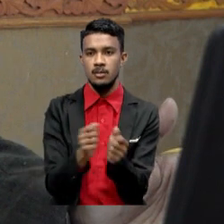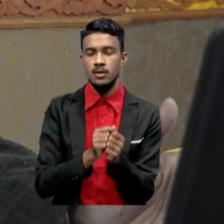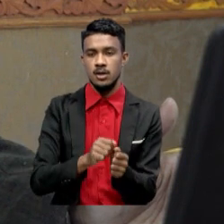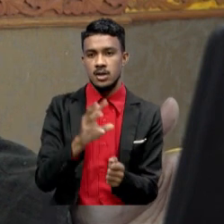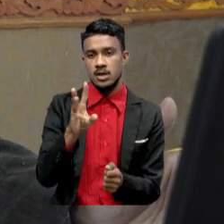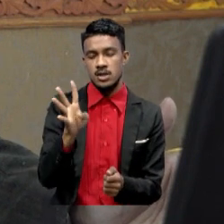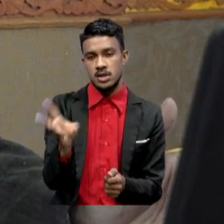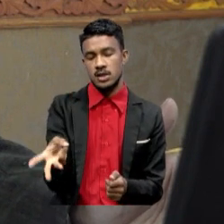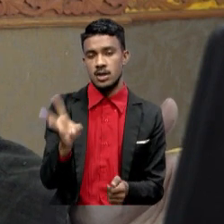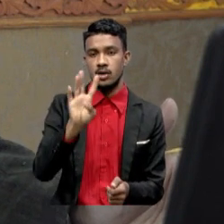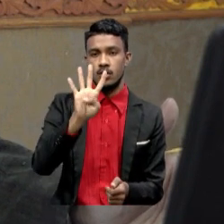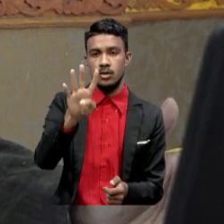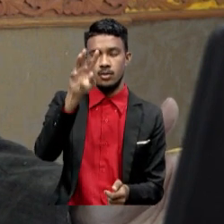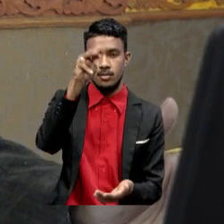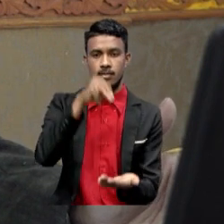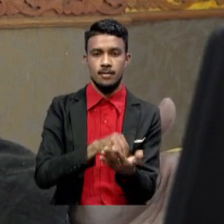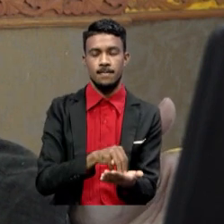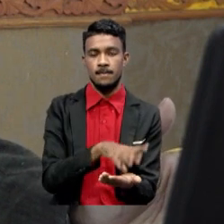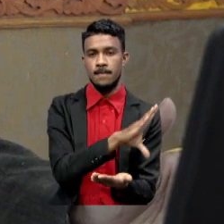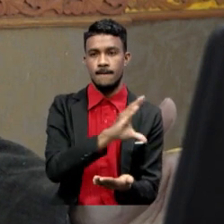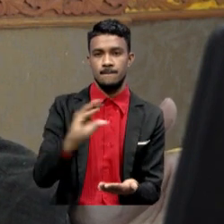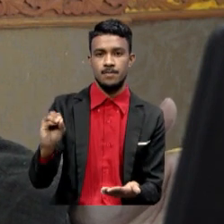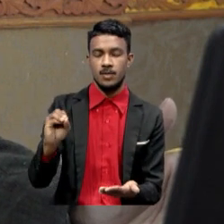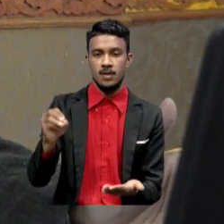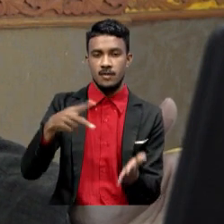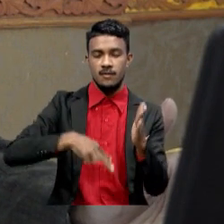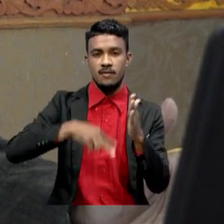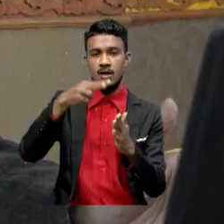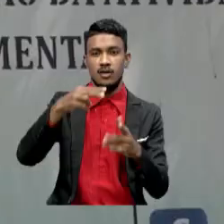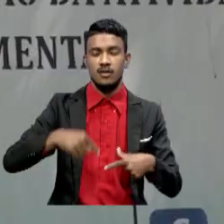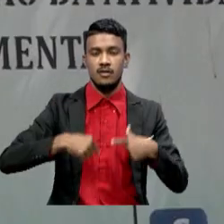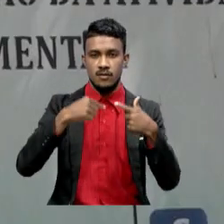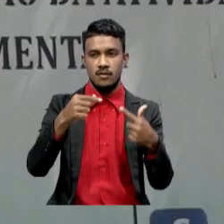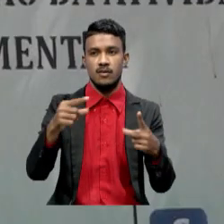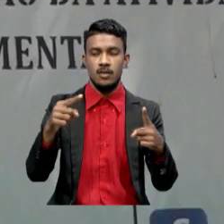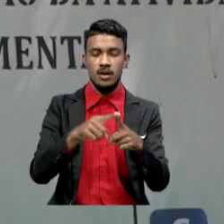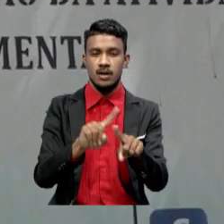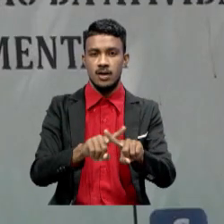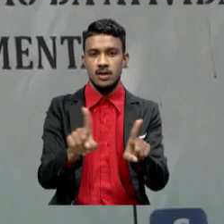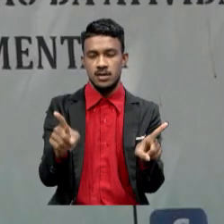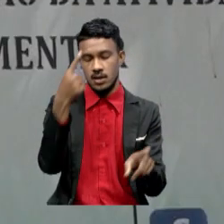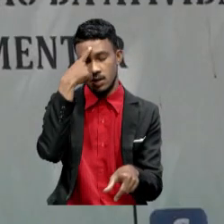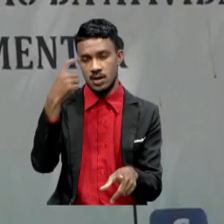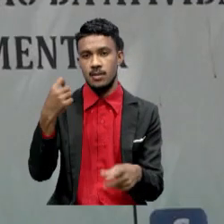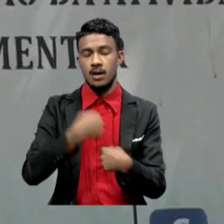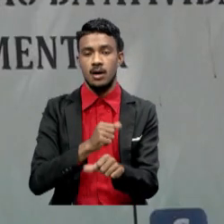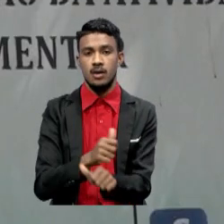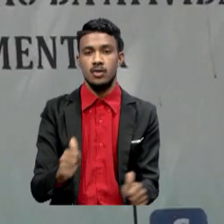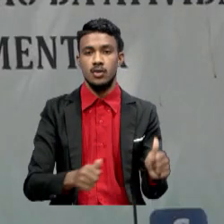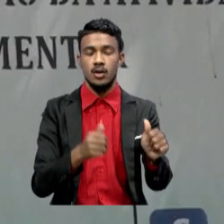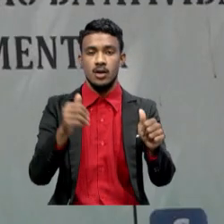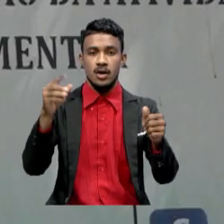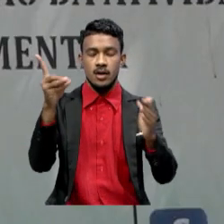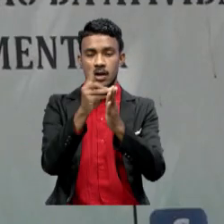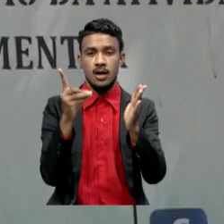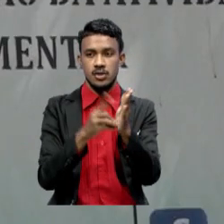64.300. Ernesto Monteiro Hatutan, valor coima neve aplica para cada infrator né lá nessa, também aplica a tuir dados neve aí